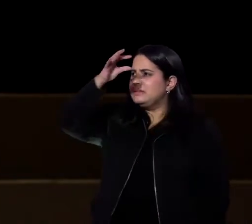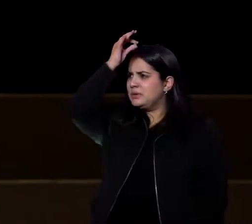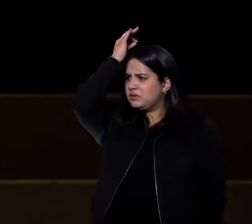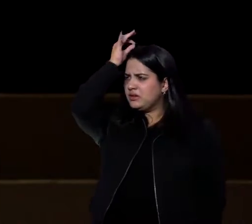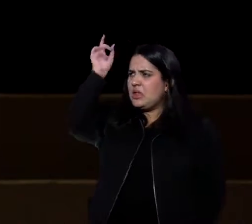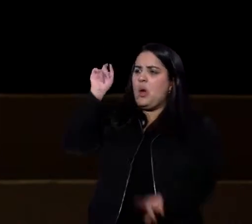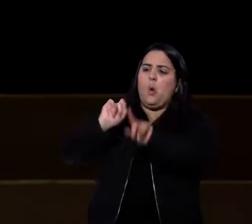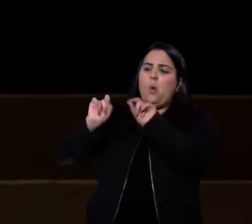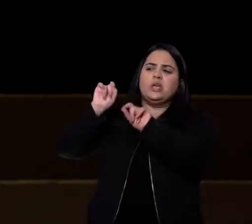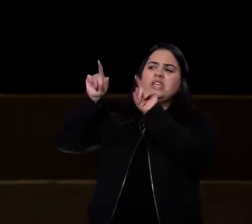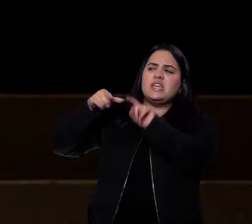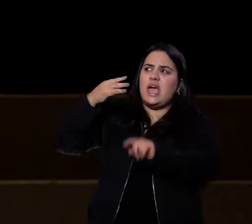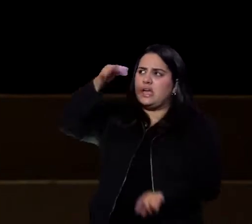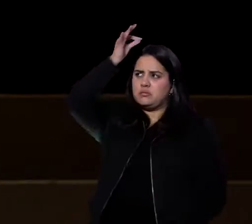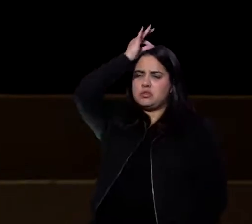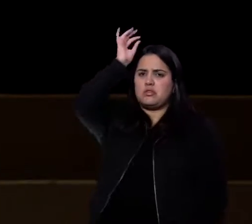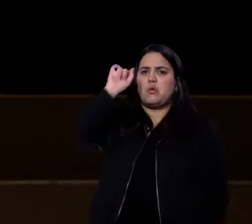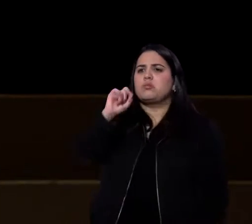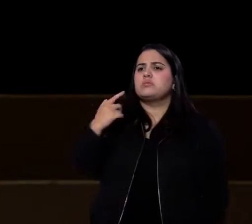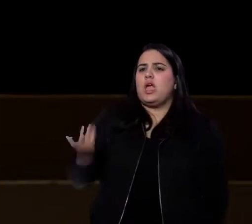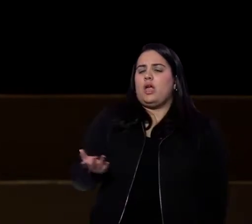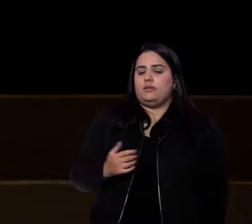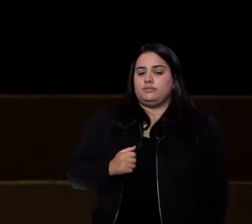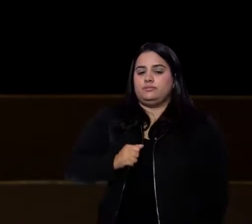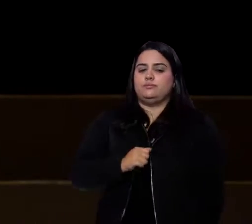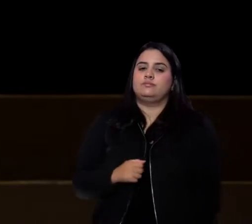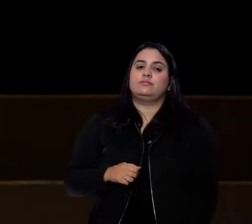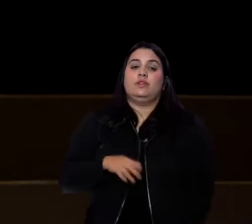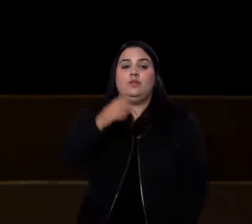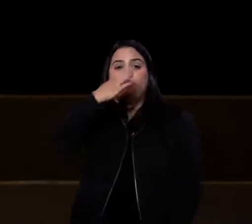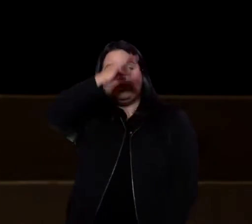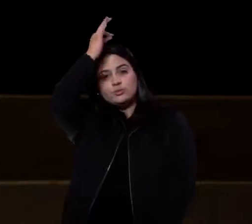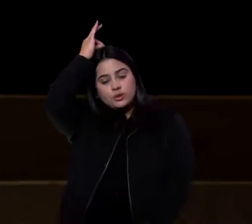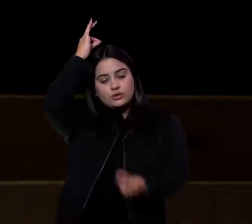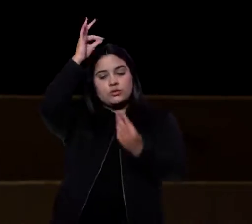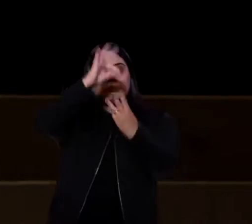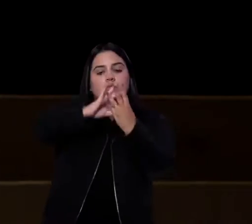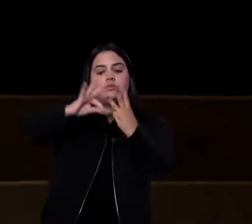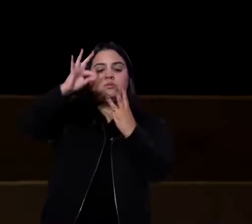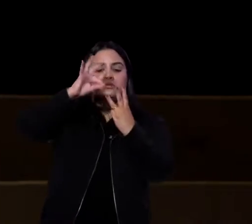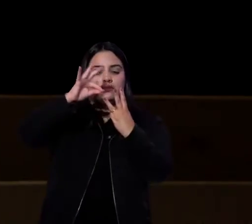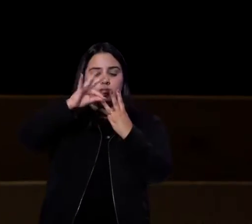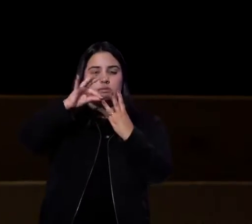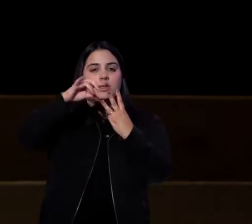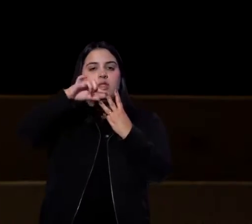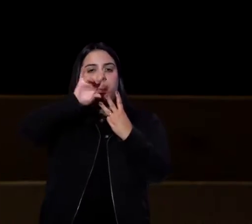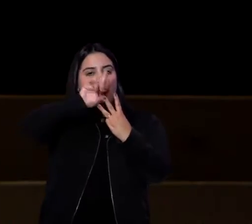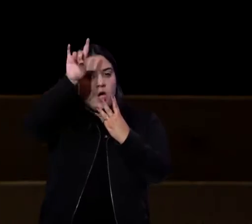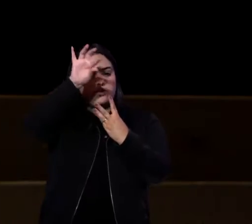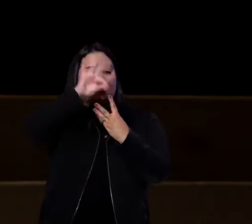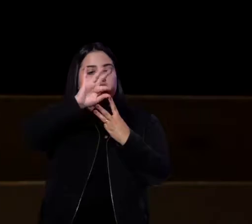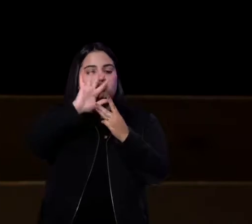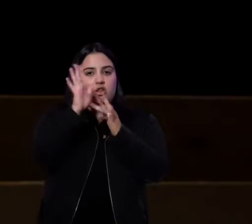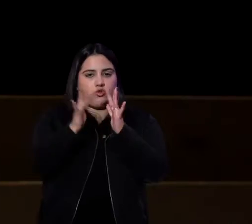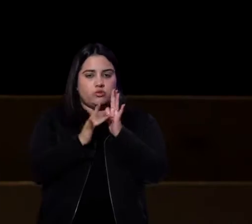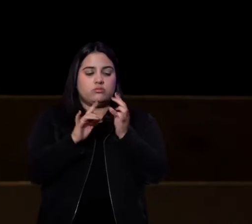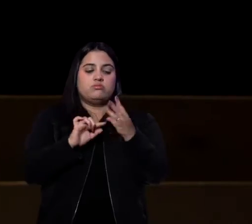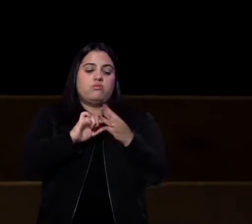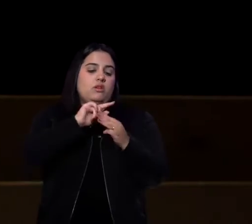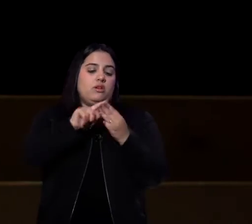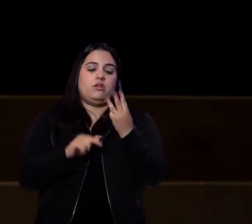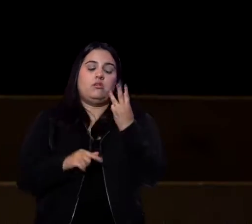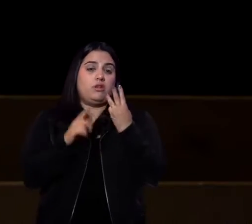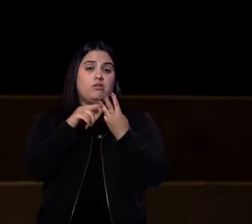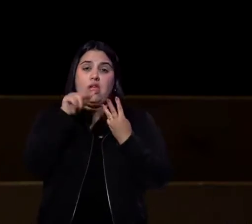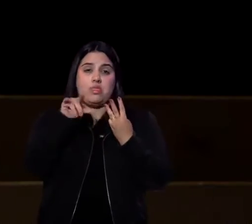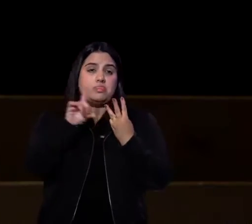falar bem rapidinho. Então, é a terceira pessoa da Trindade, ou seja, é plenamente Deus também, tá? É o